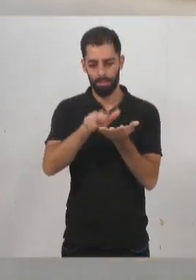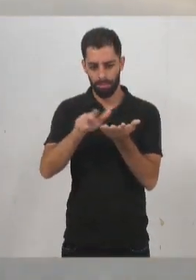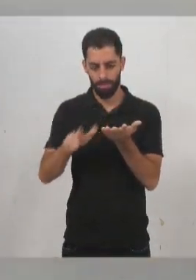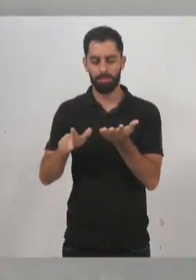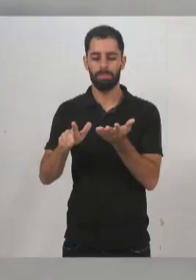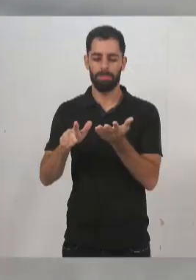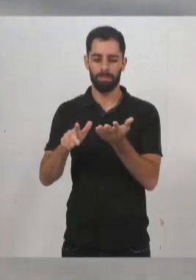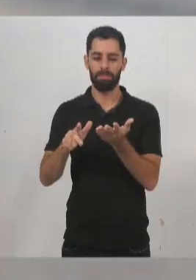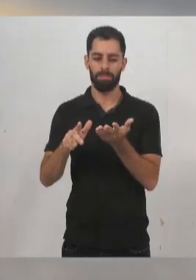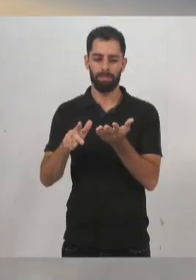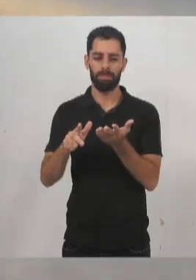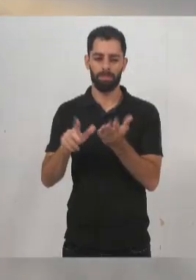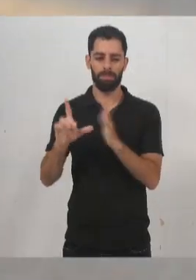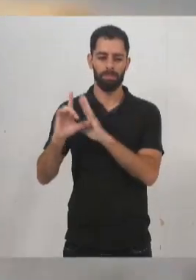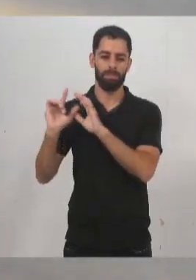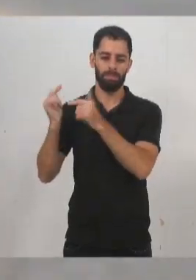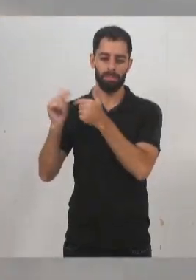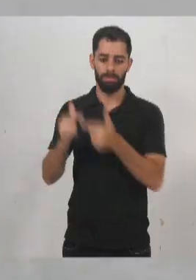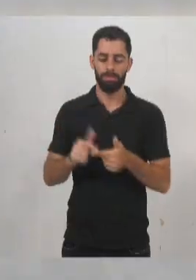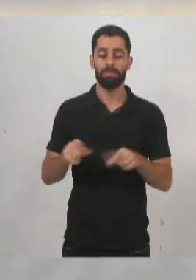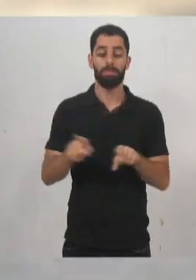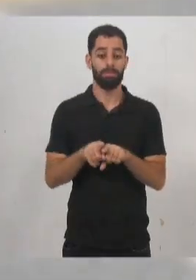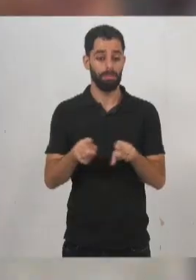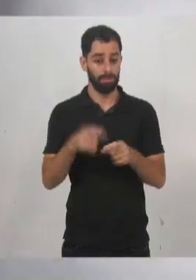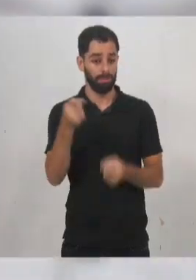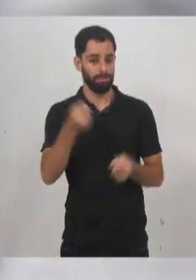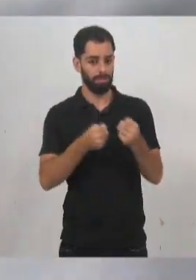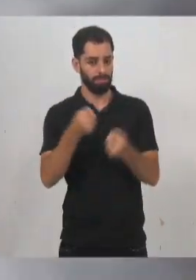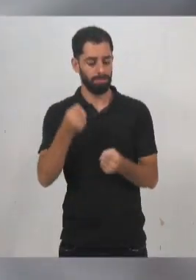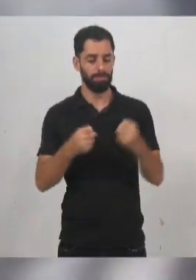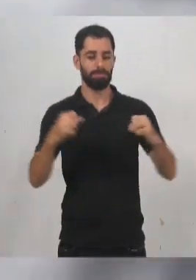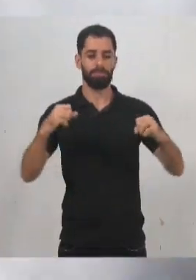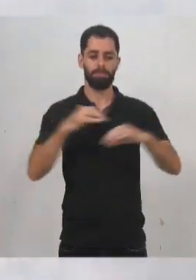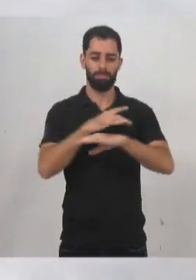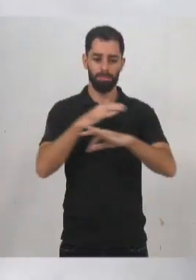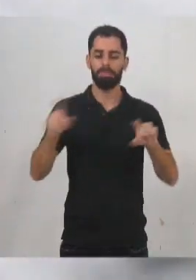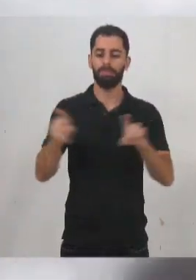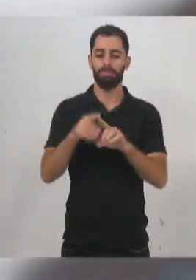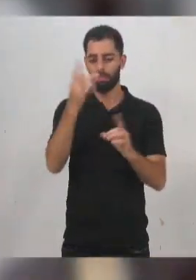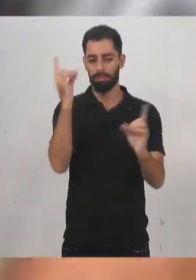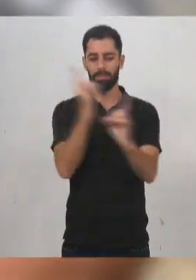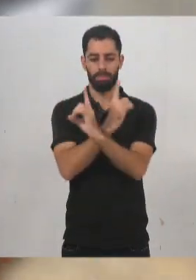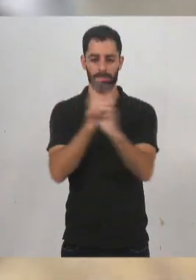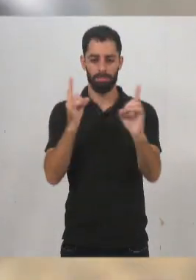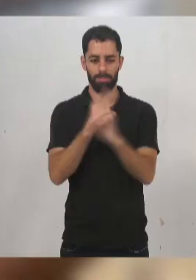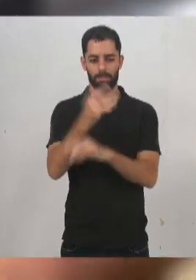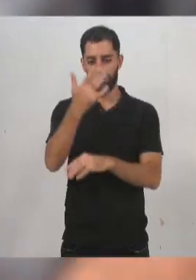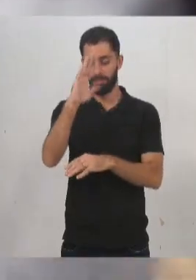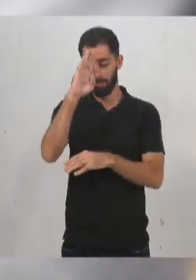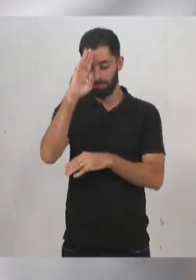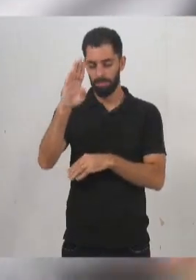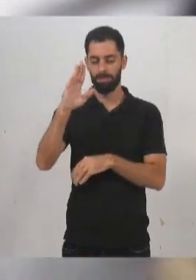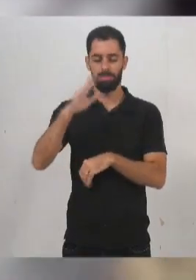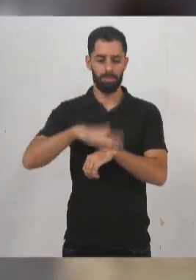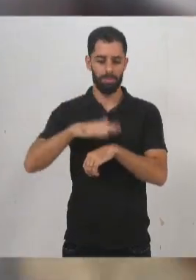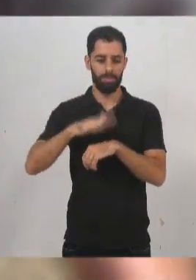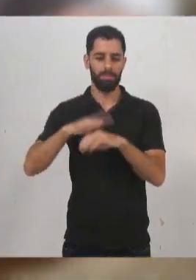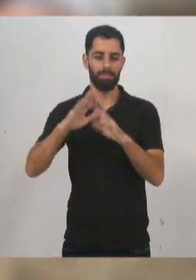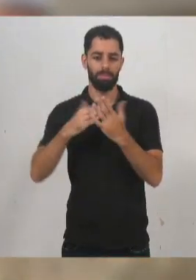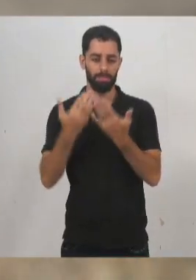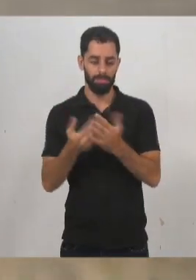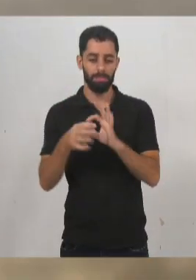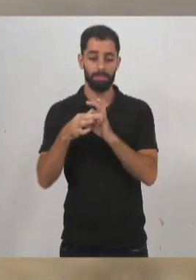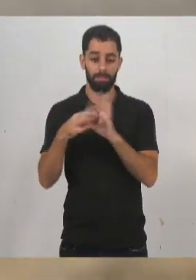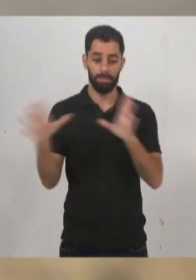tradicionais e aqui nesse local uma movimentação intensa de veículos de pedestres né Principalmente nos horários de saída dos alunos da Escola uma escola que um grande número de